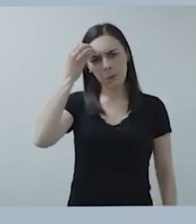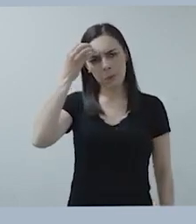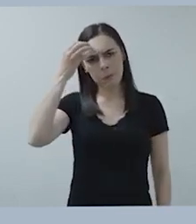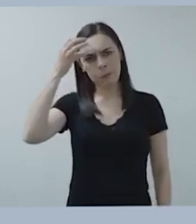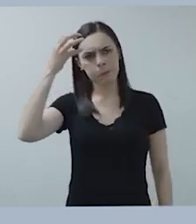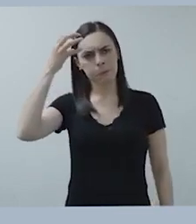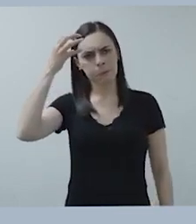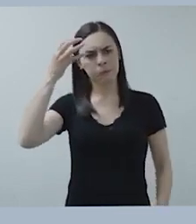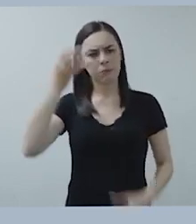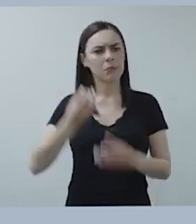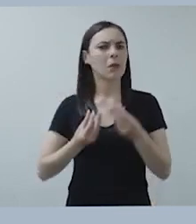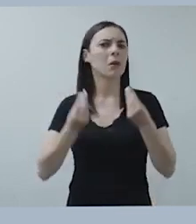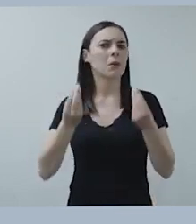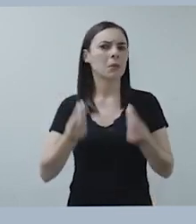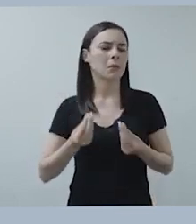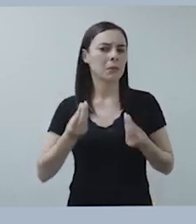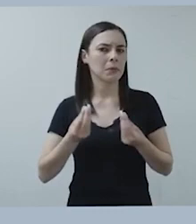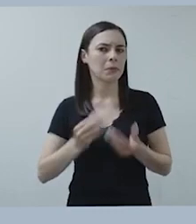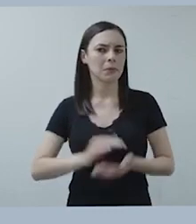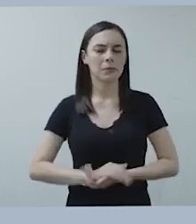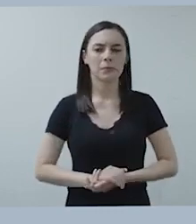sua cabeça?